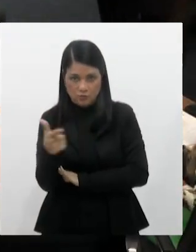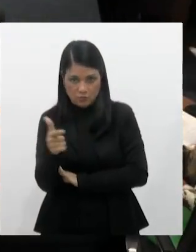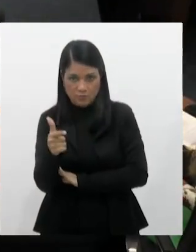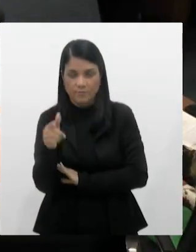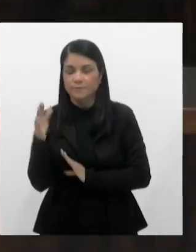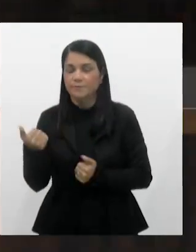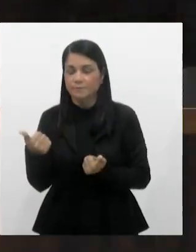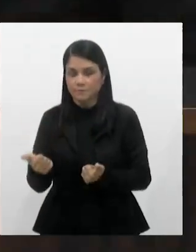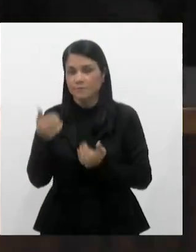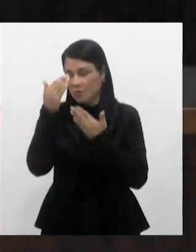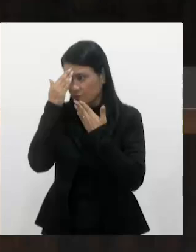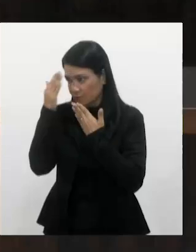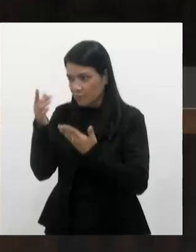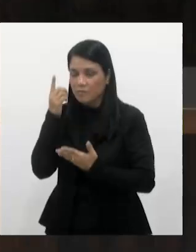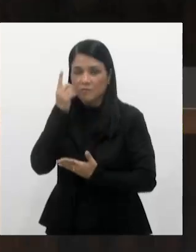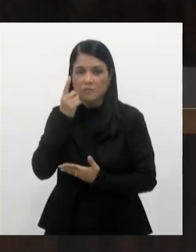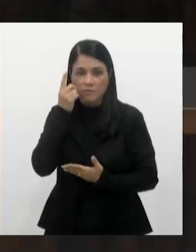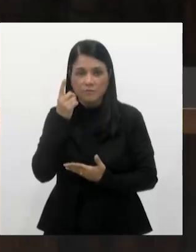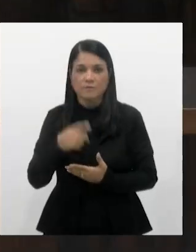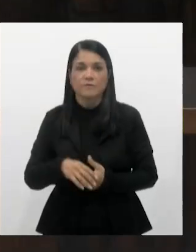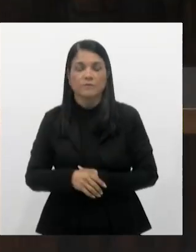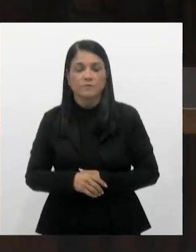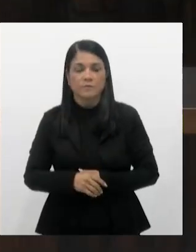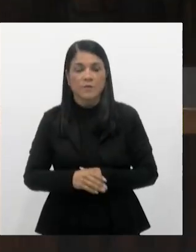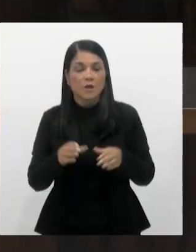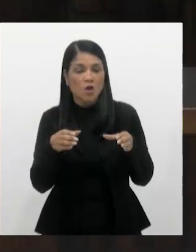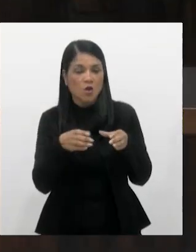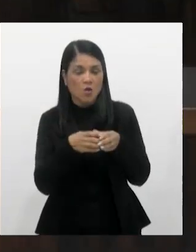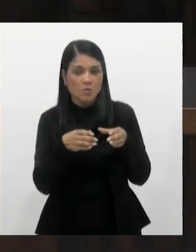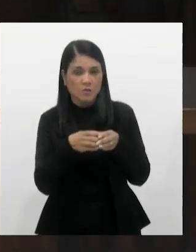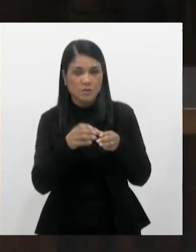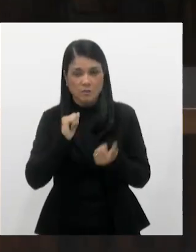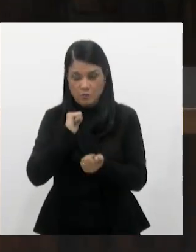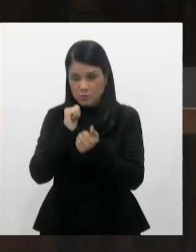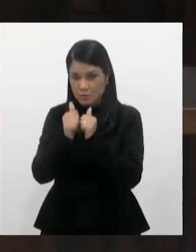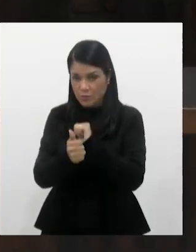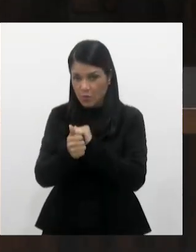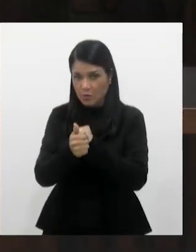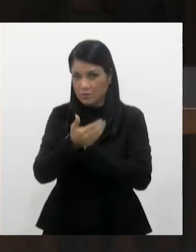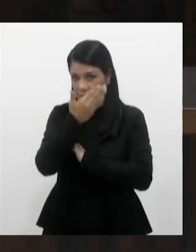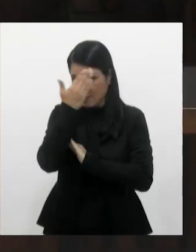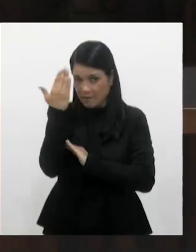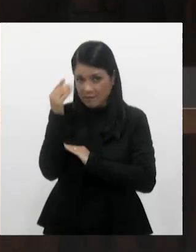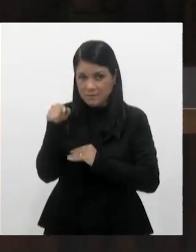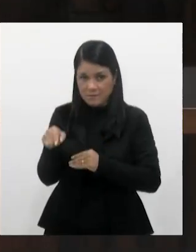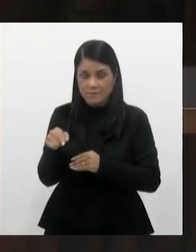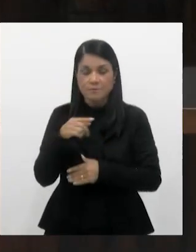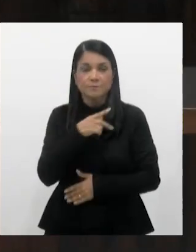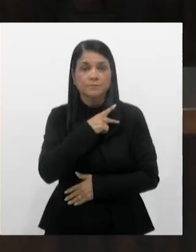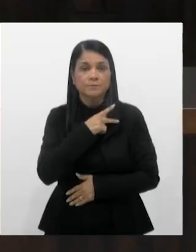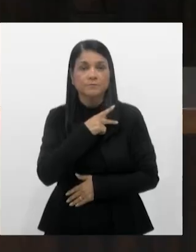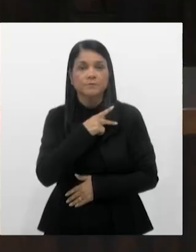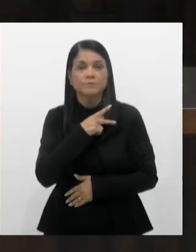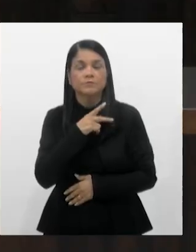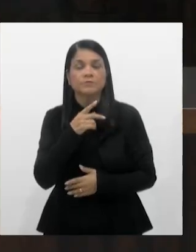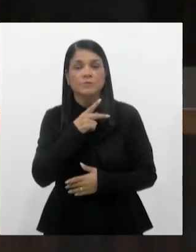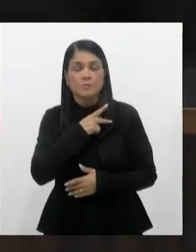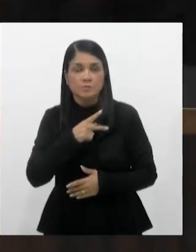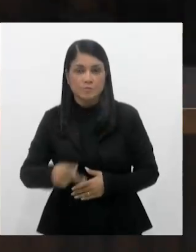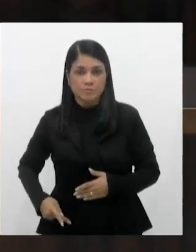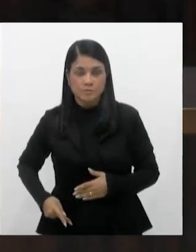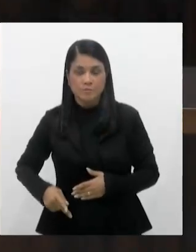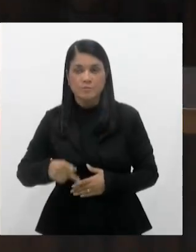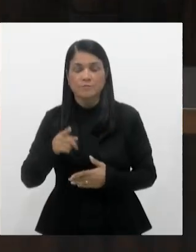Obrigado, deputado Carlos Mink. Pela Comissão de Esporte e Lazer, presidência